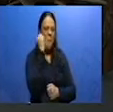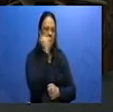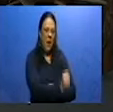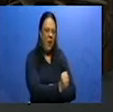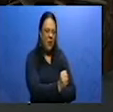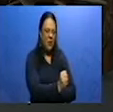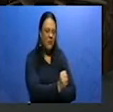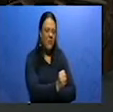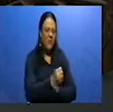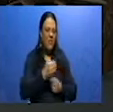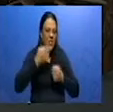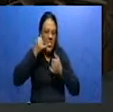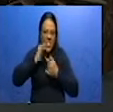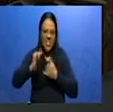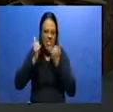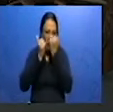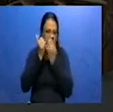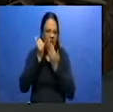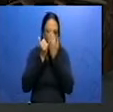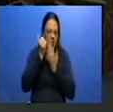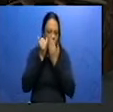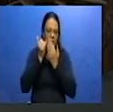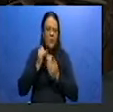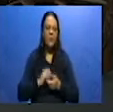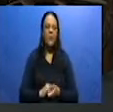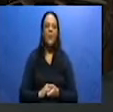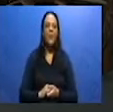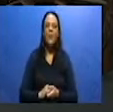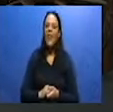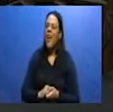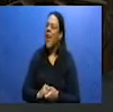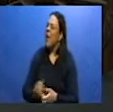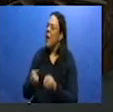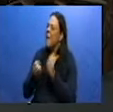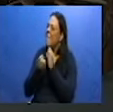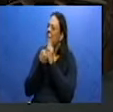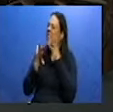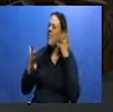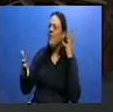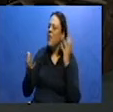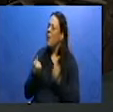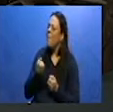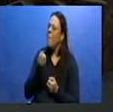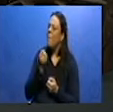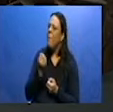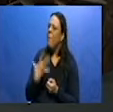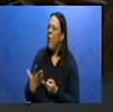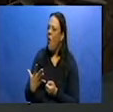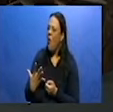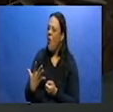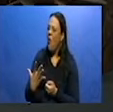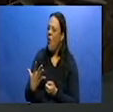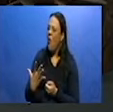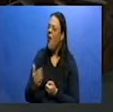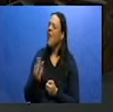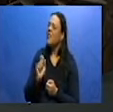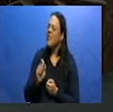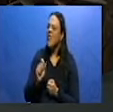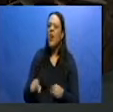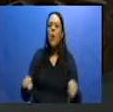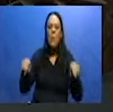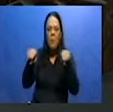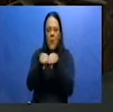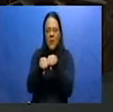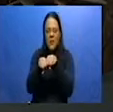a presa, né? O marfim. Que maravilha, meus amigos, reis africanos! Isso que eu chamo de parceria